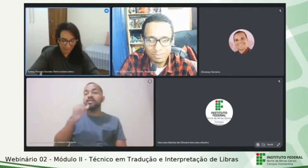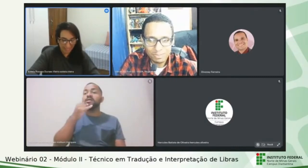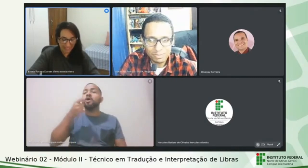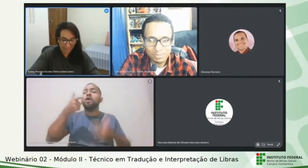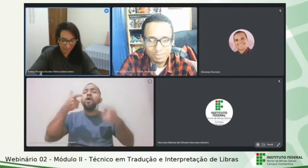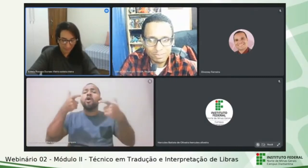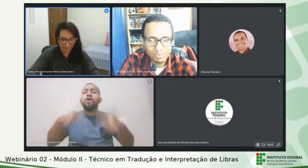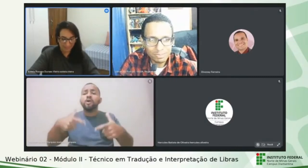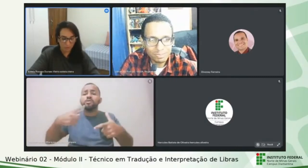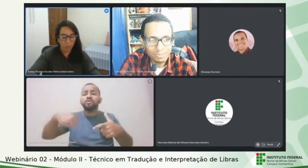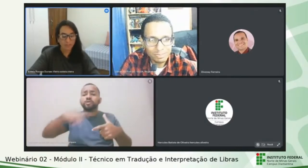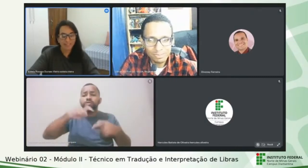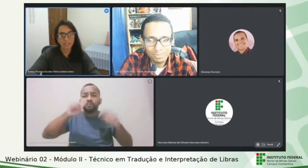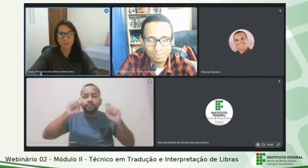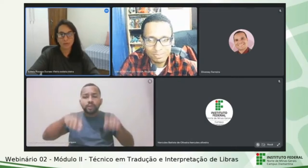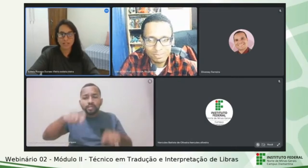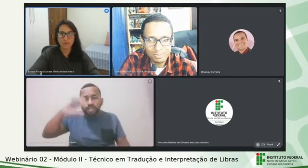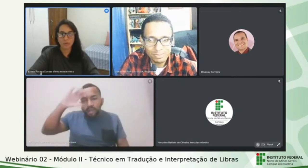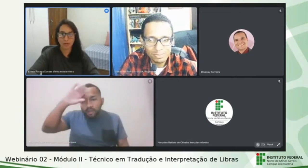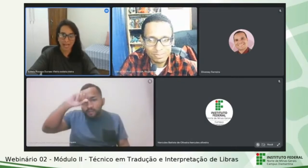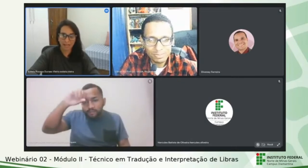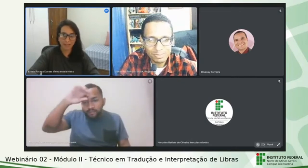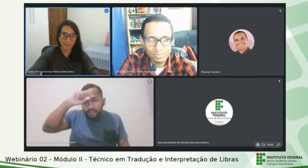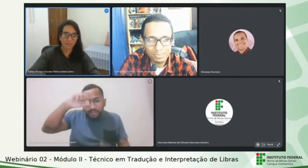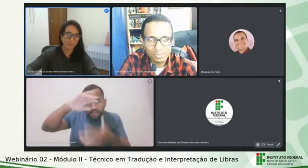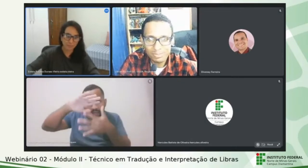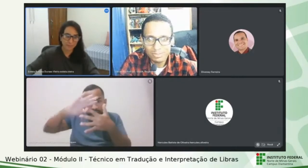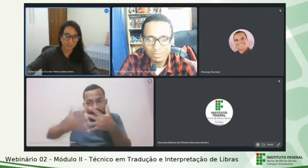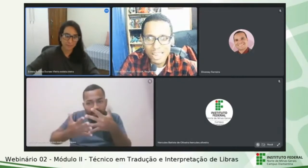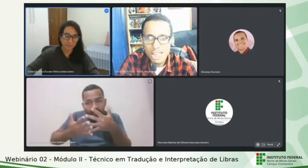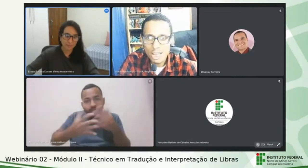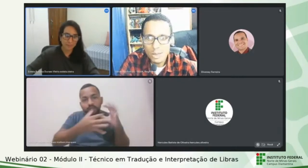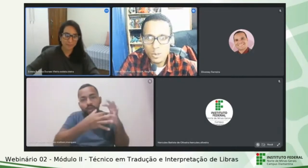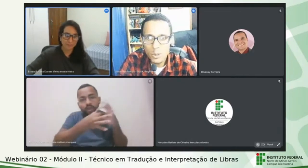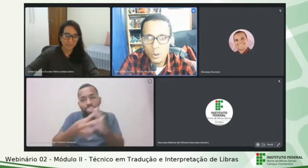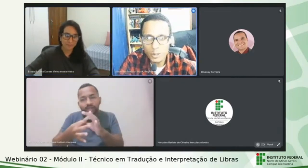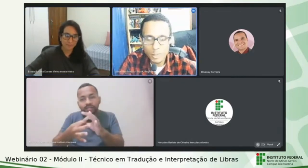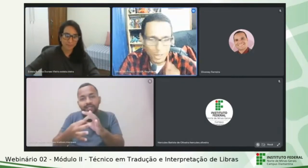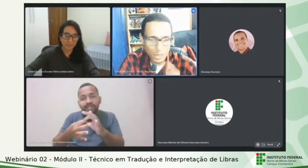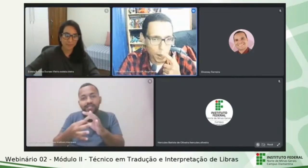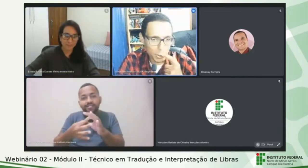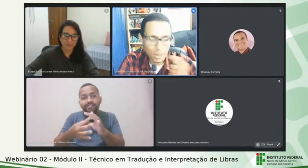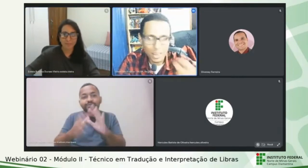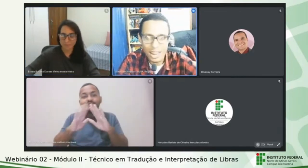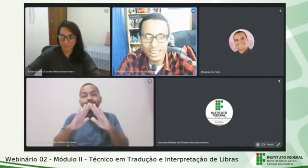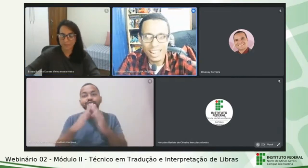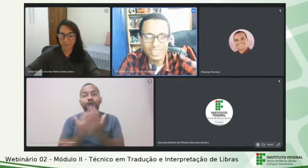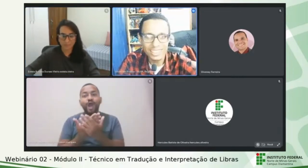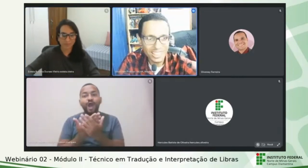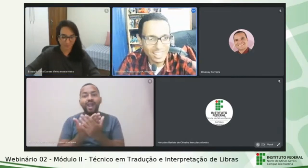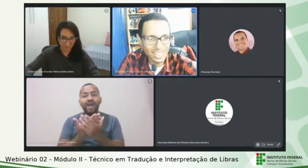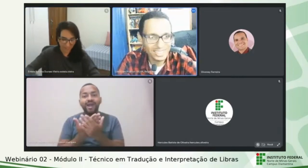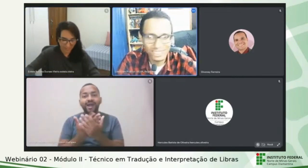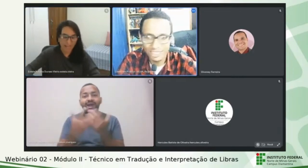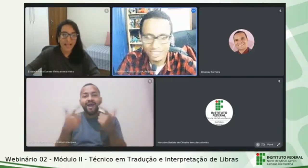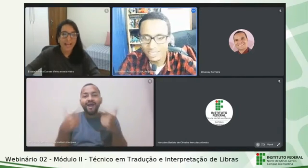podemos aprender Libras no contexto escolar. No contexto escolar? É a